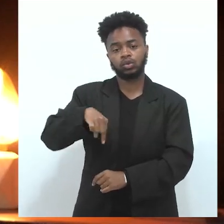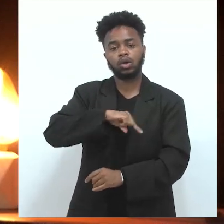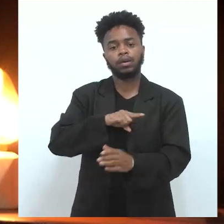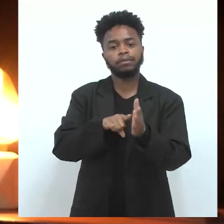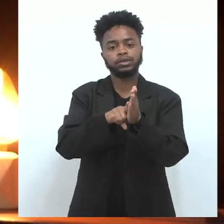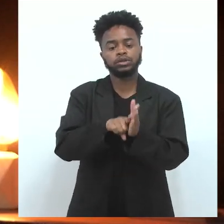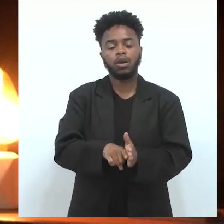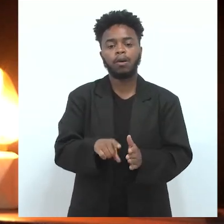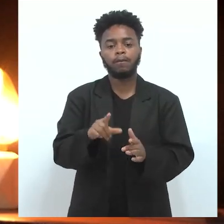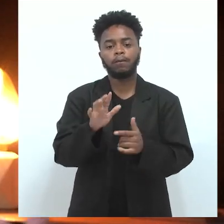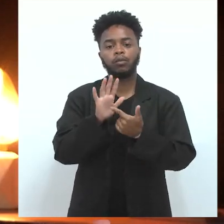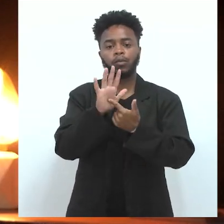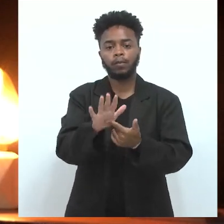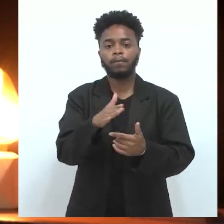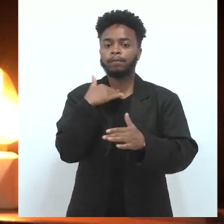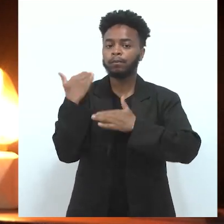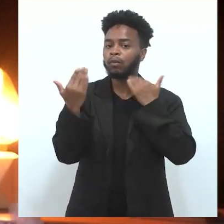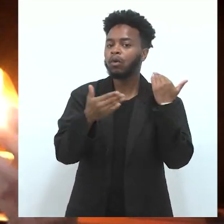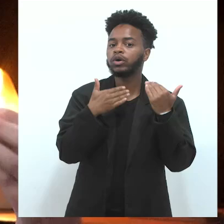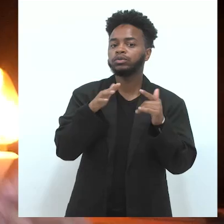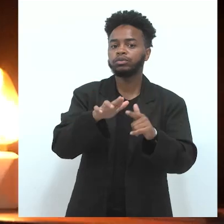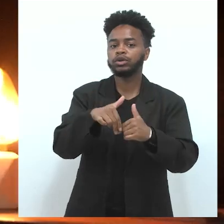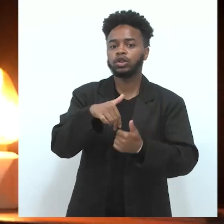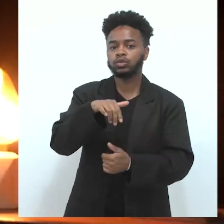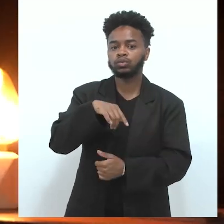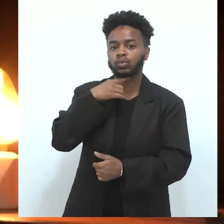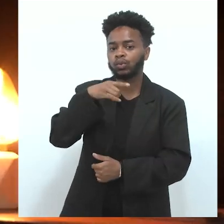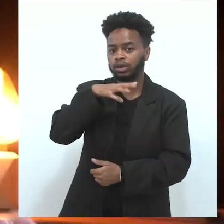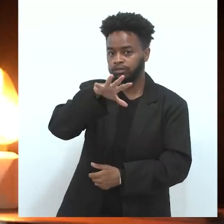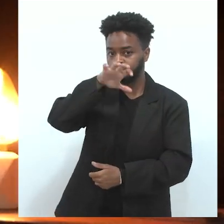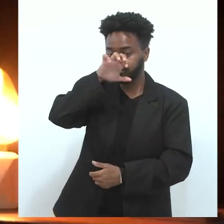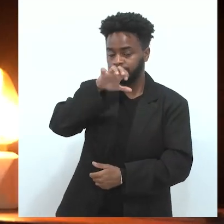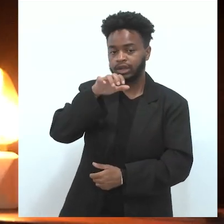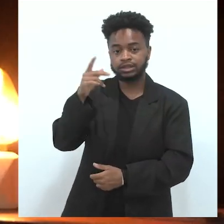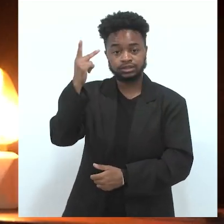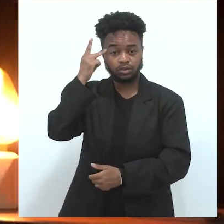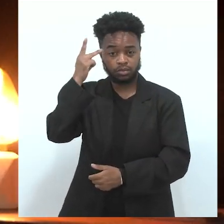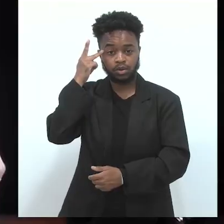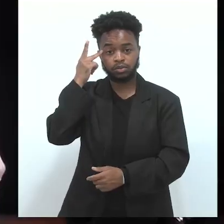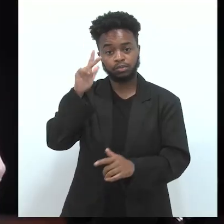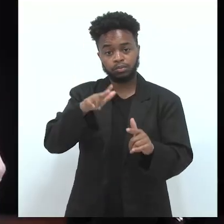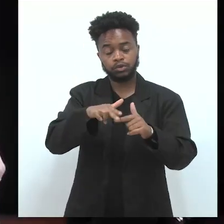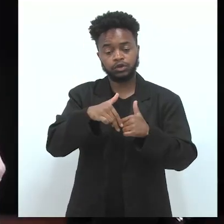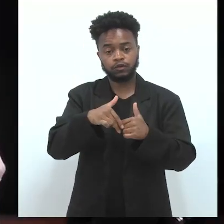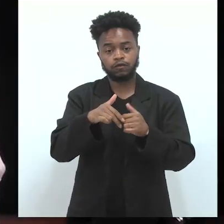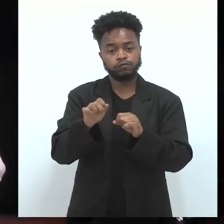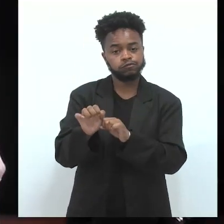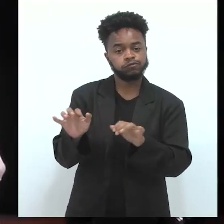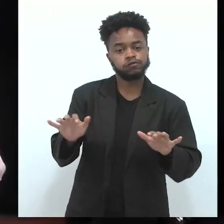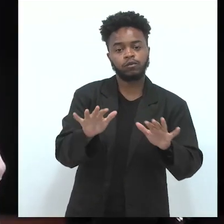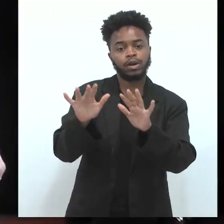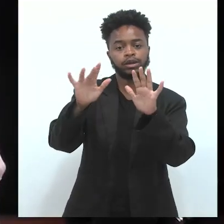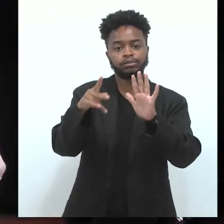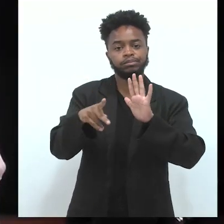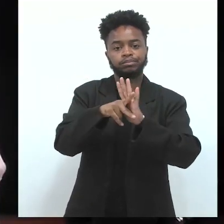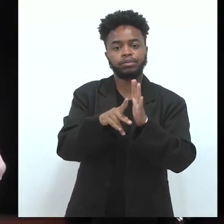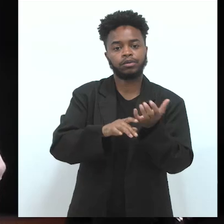estudo mostrou mortes por doenças respiratórias no estado de São Paulo, associadas com a fumaça que veio do